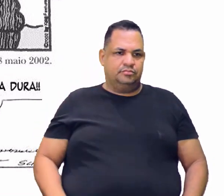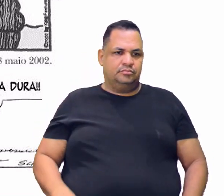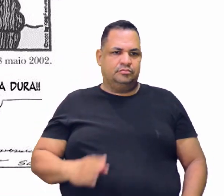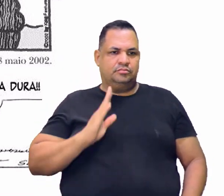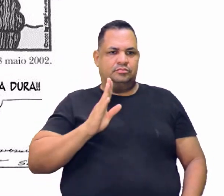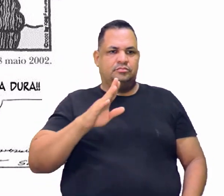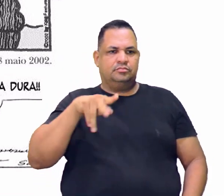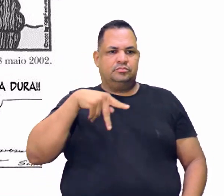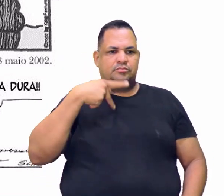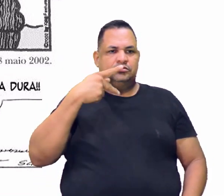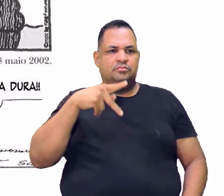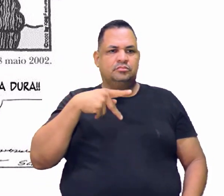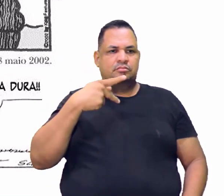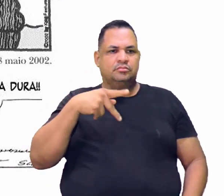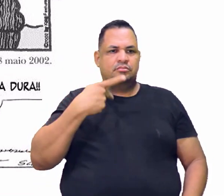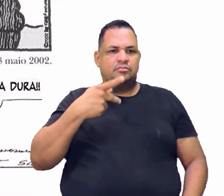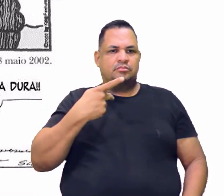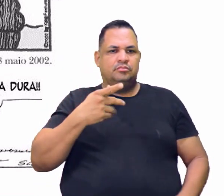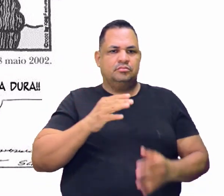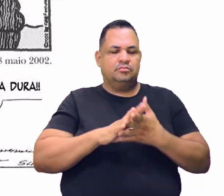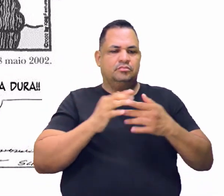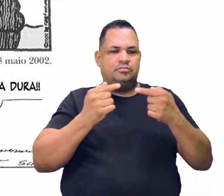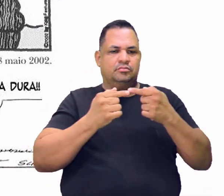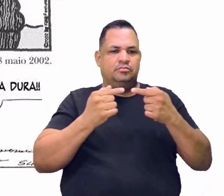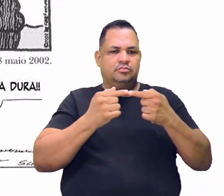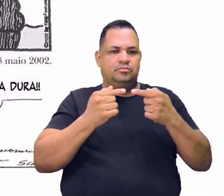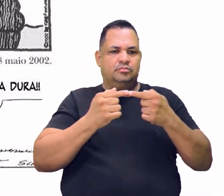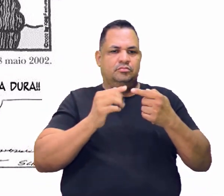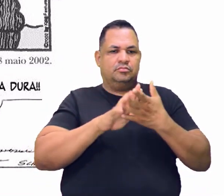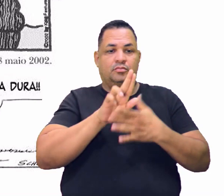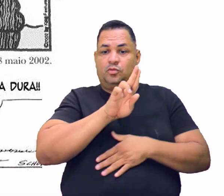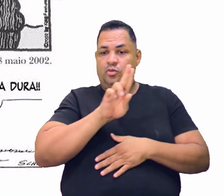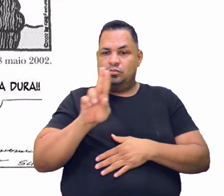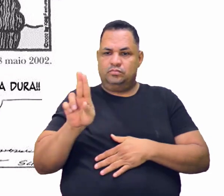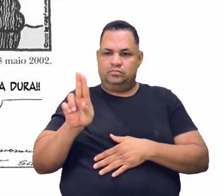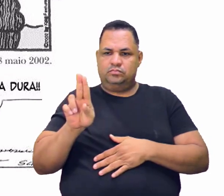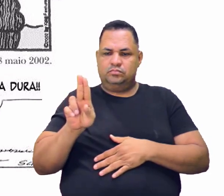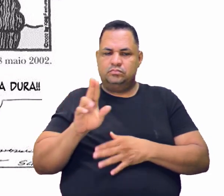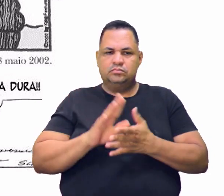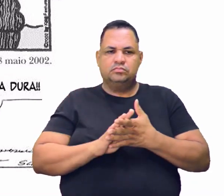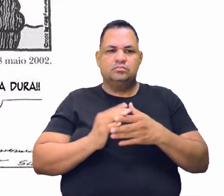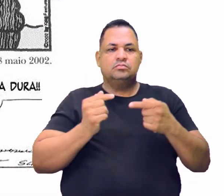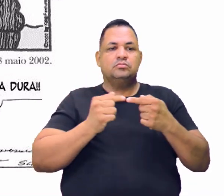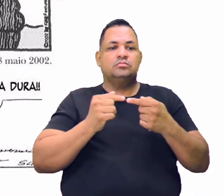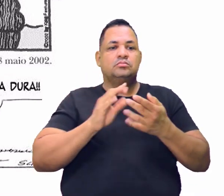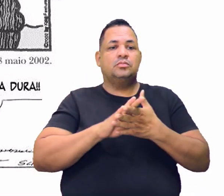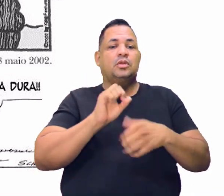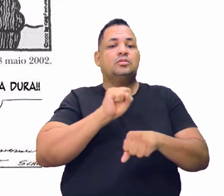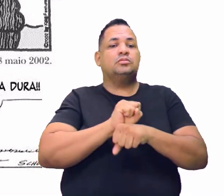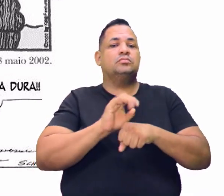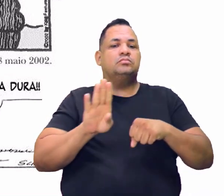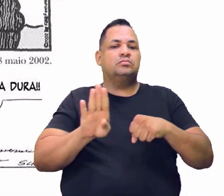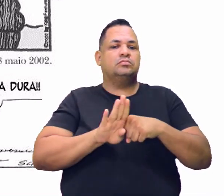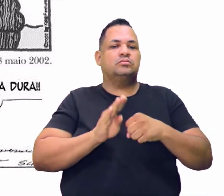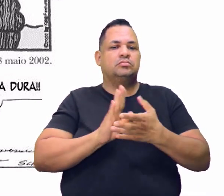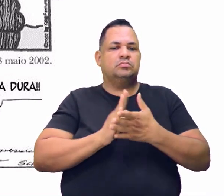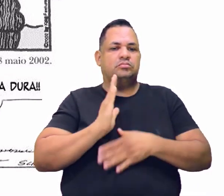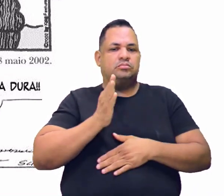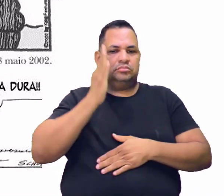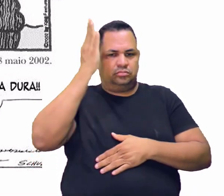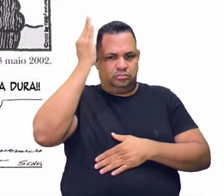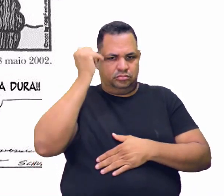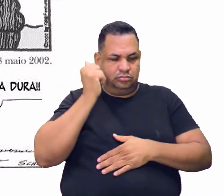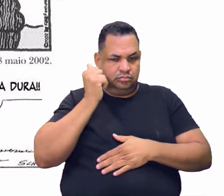Já falamos aqui sobre essa questão da concordância com o nome. O nome é quem? O substantivo, você já sabe qual é o